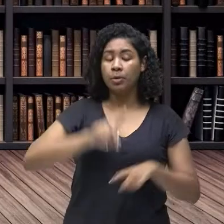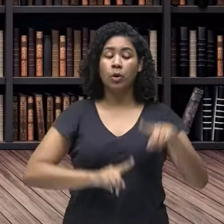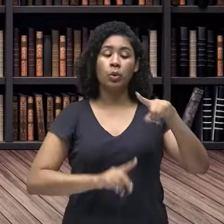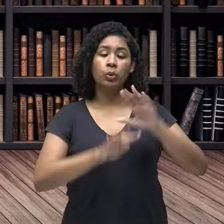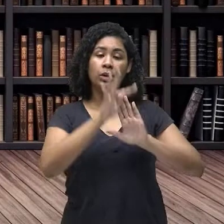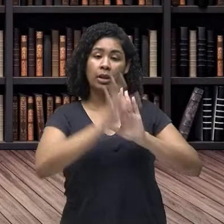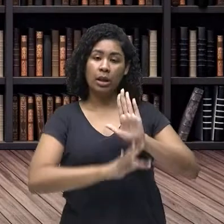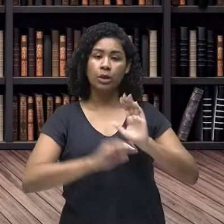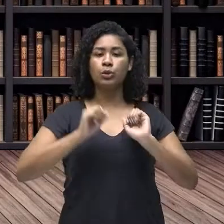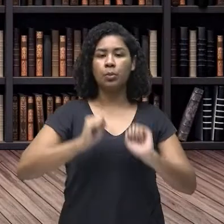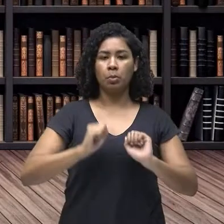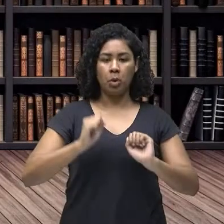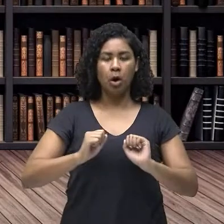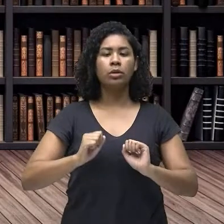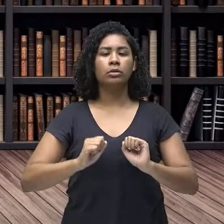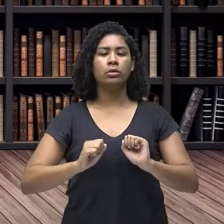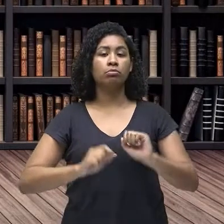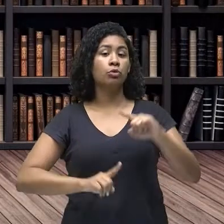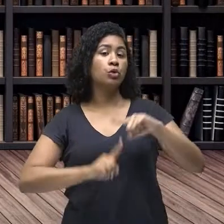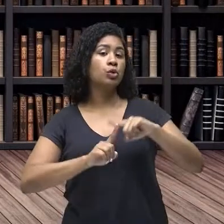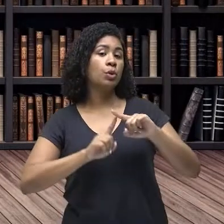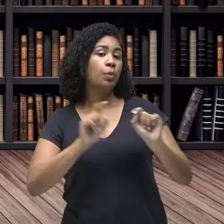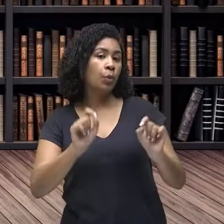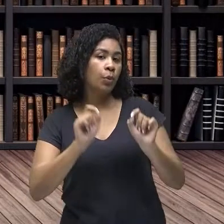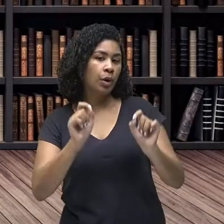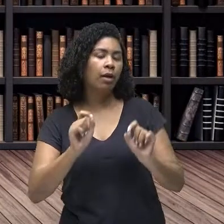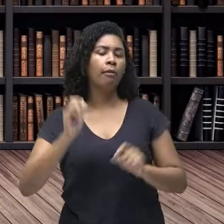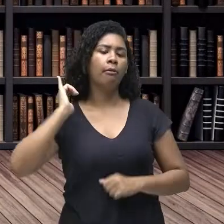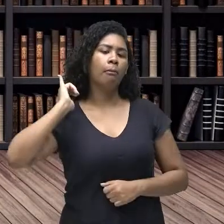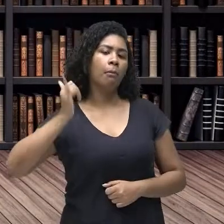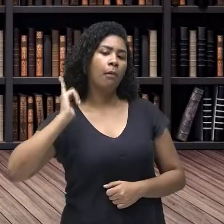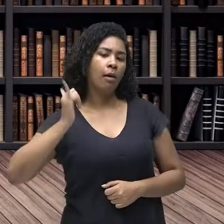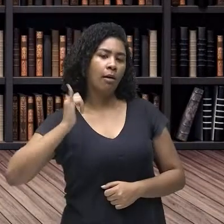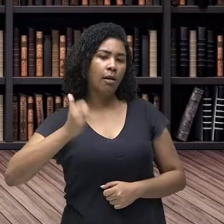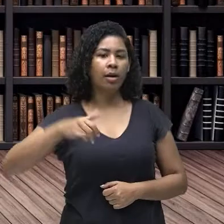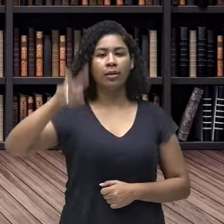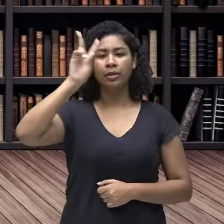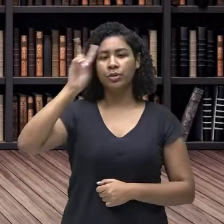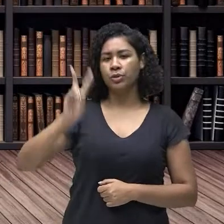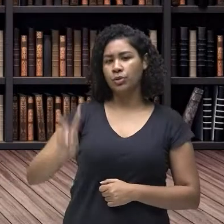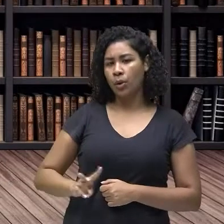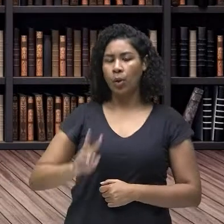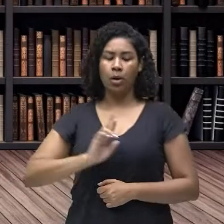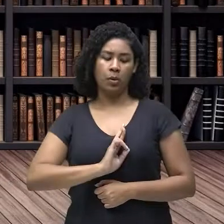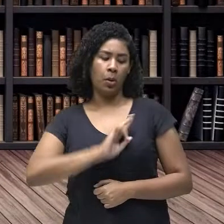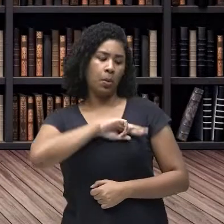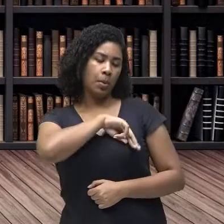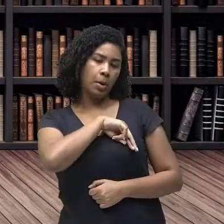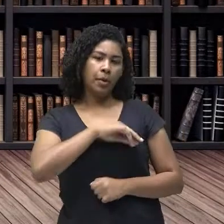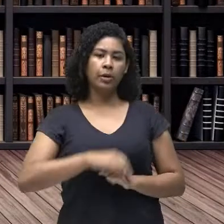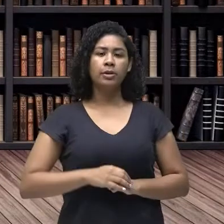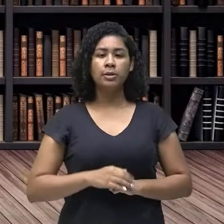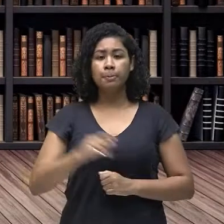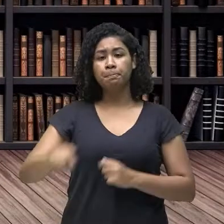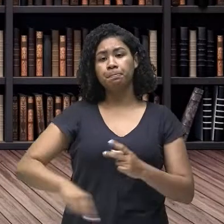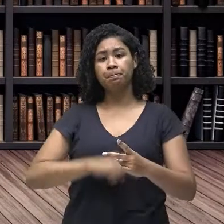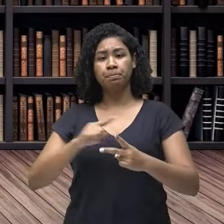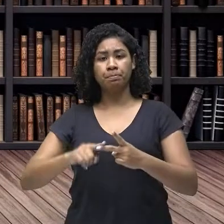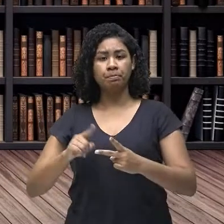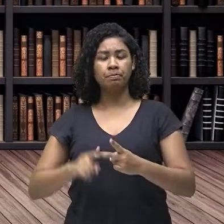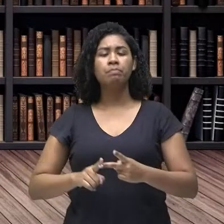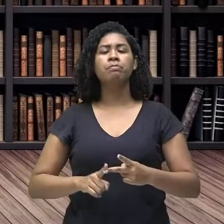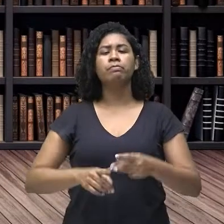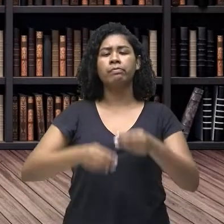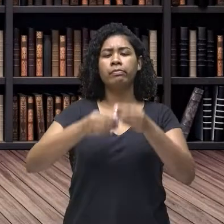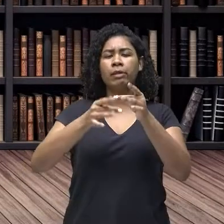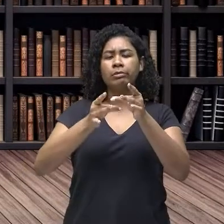ser narrativo, né? Ele pode narrar uma história, um romance. Ele pode ser